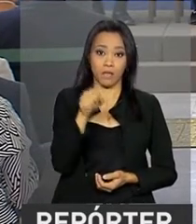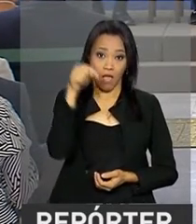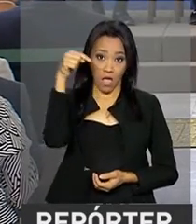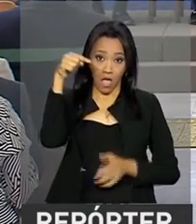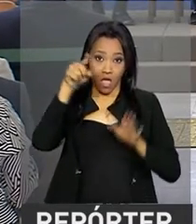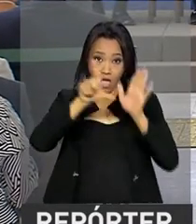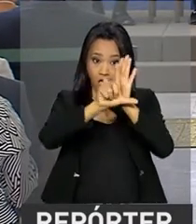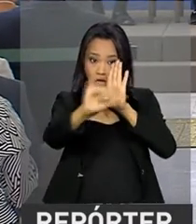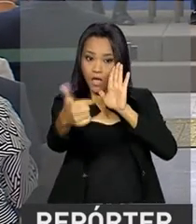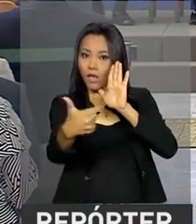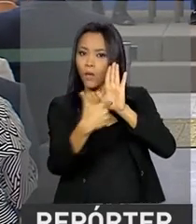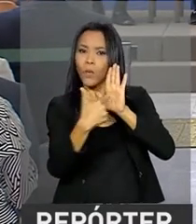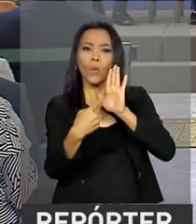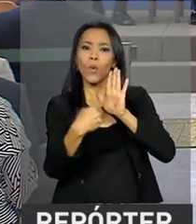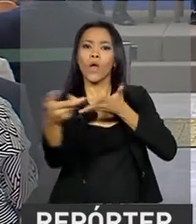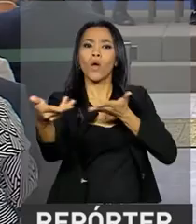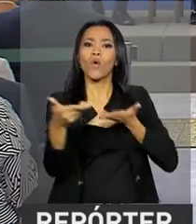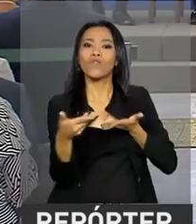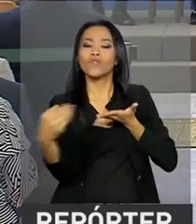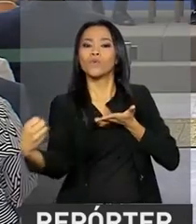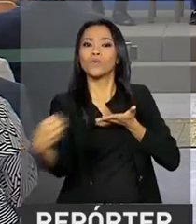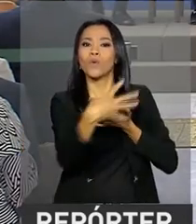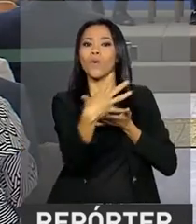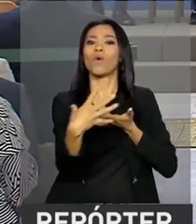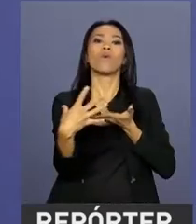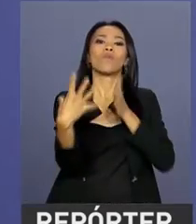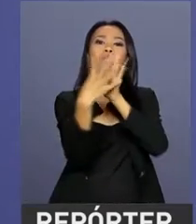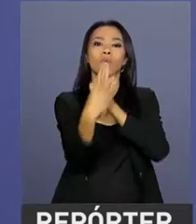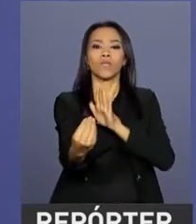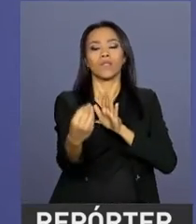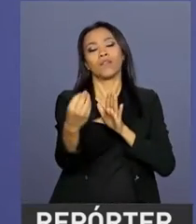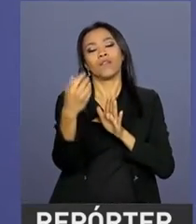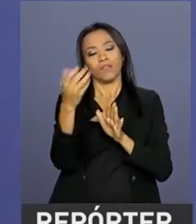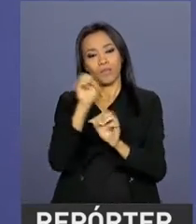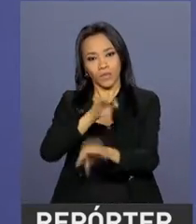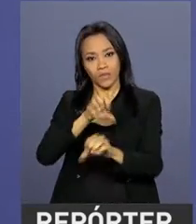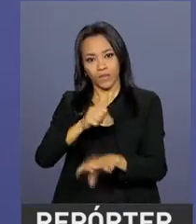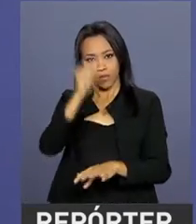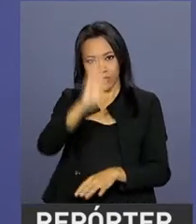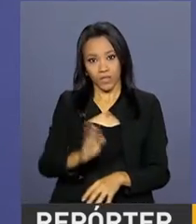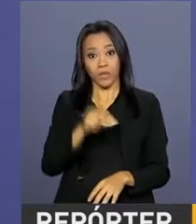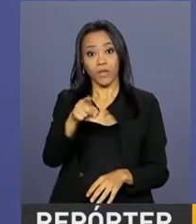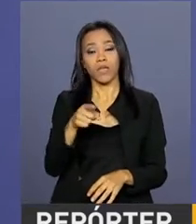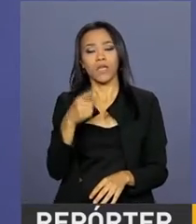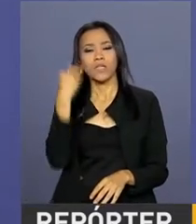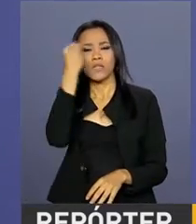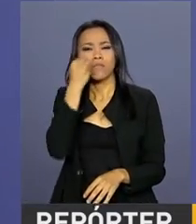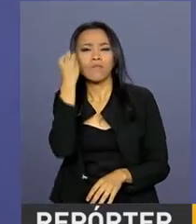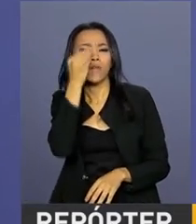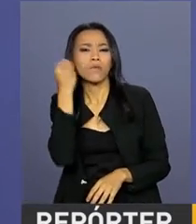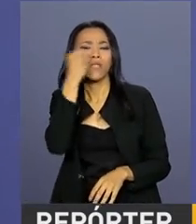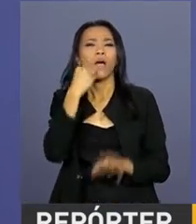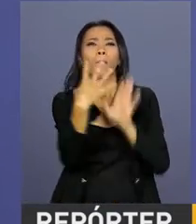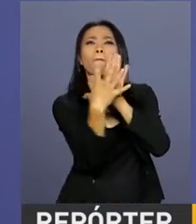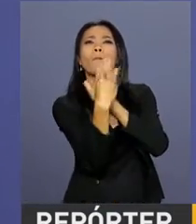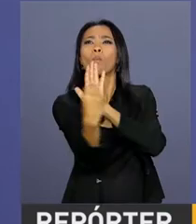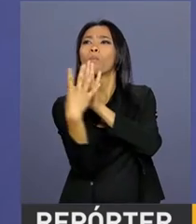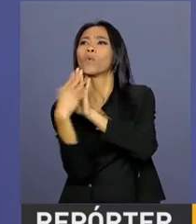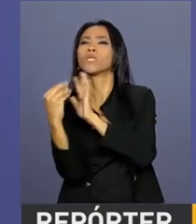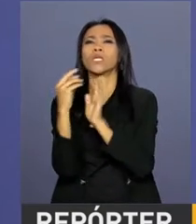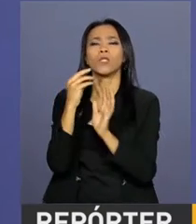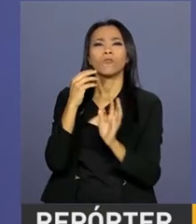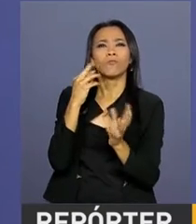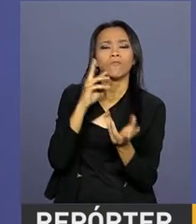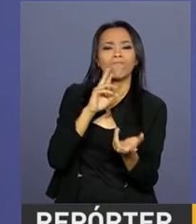é um convite à inovação na educação brasileira. Ela abre espaços para que a gente possa experimentar modelos diferenciados no sentido